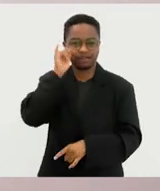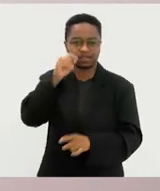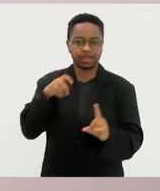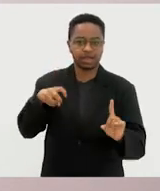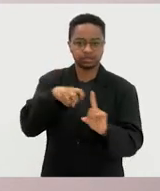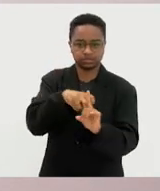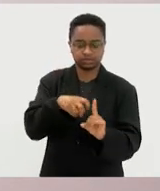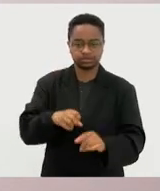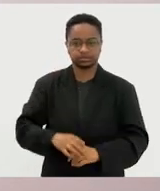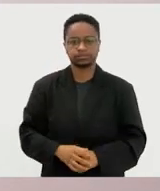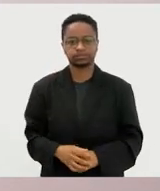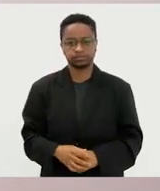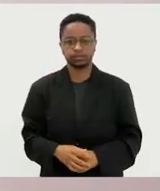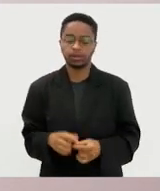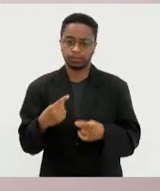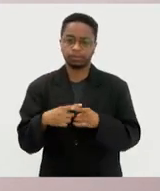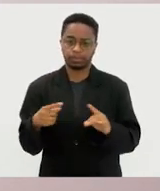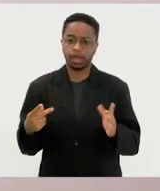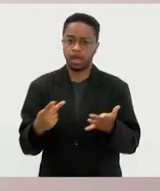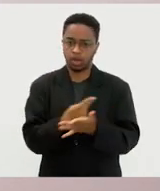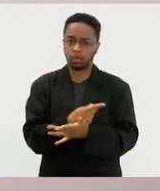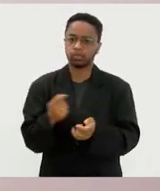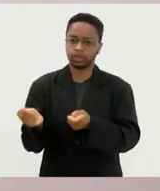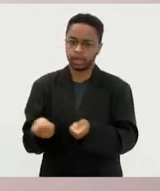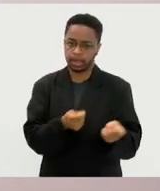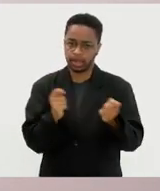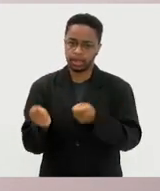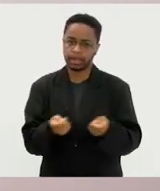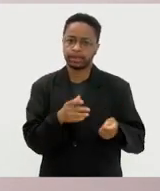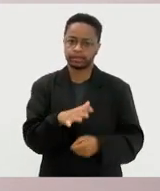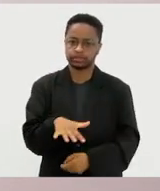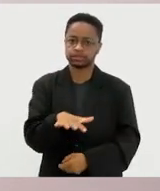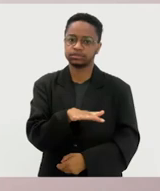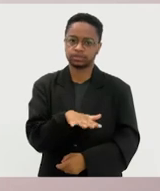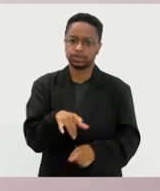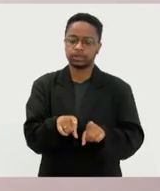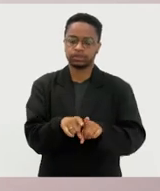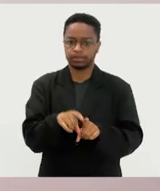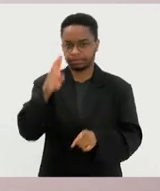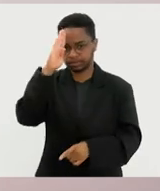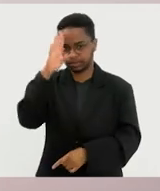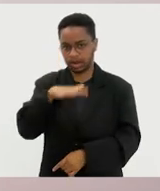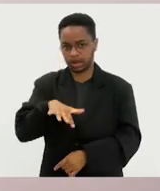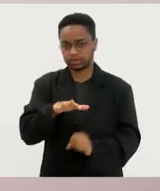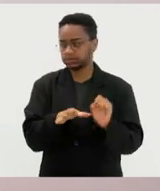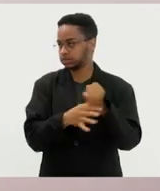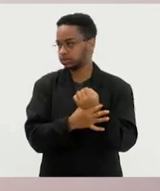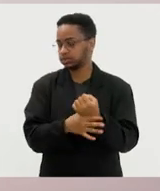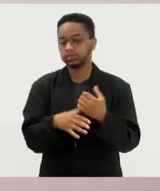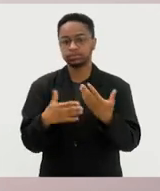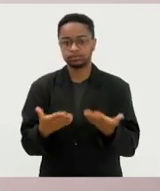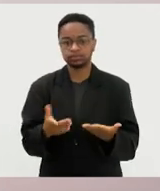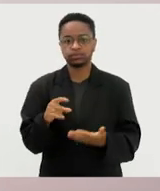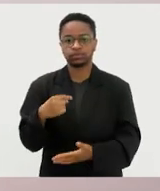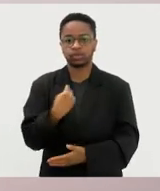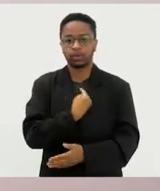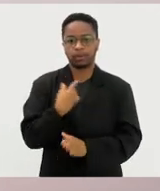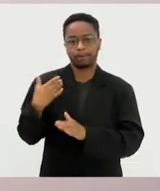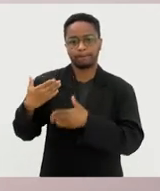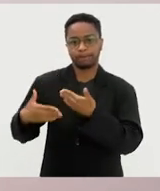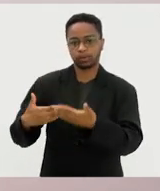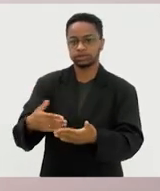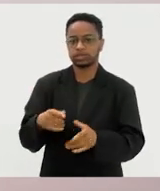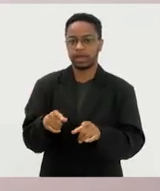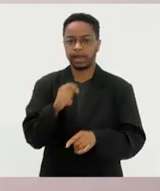coisa que tem nos chamado bastante atenção, inclusive pelo pessoal de segurança. Então, assim, estamos em processo. Eu não sei se